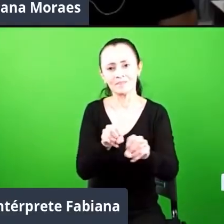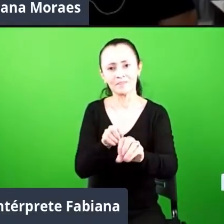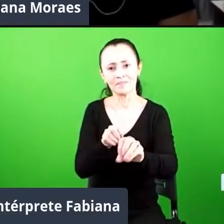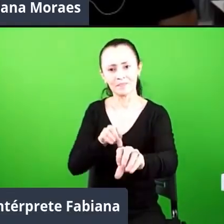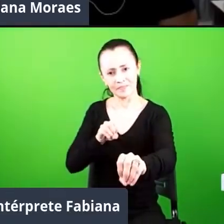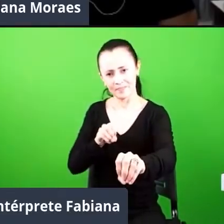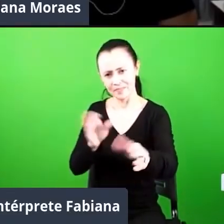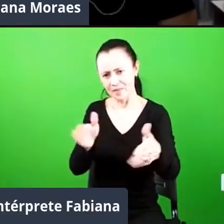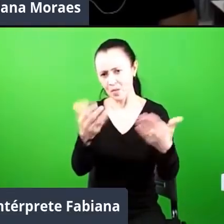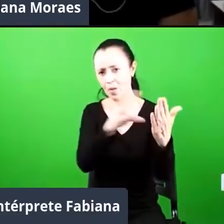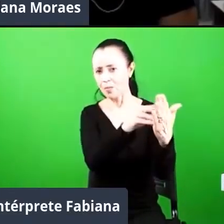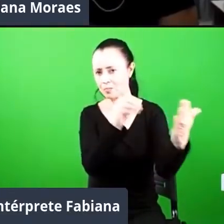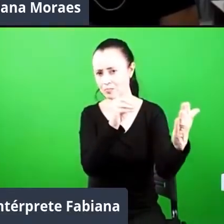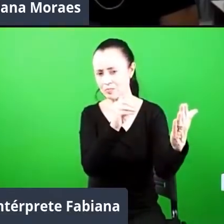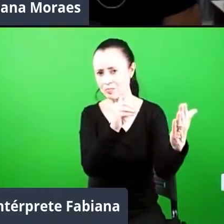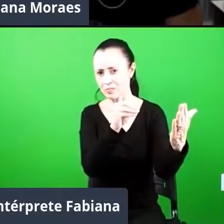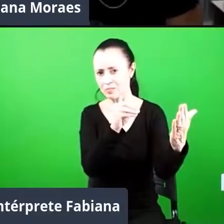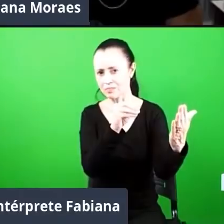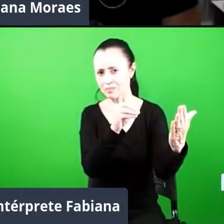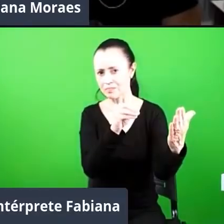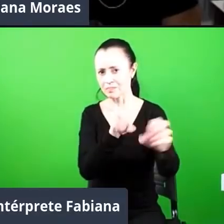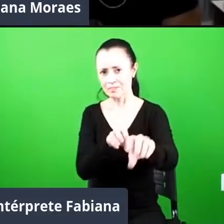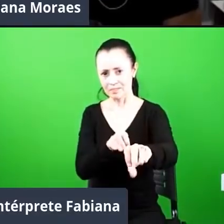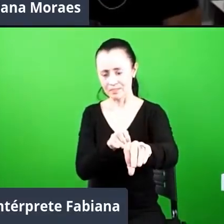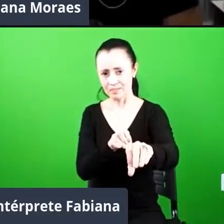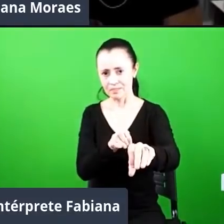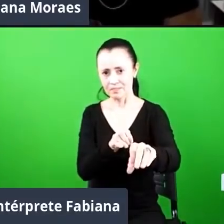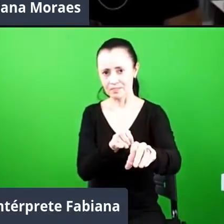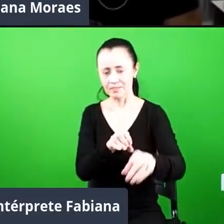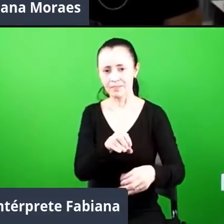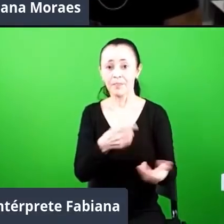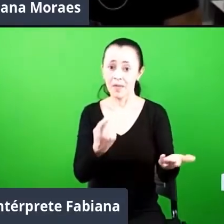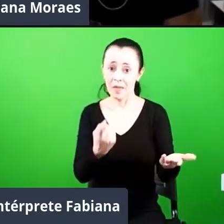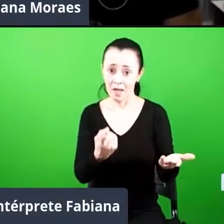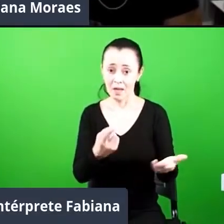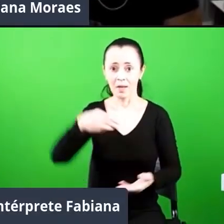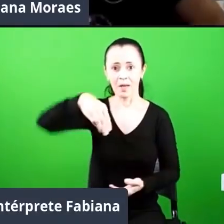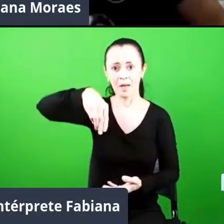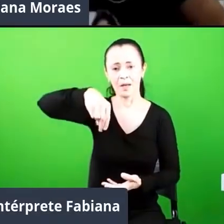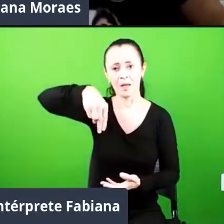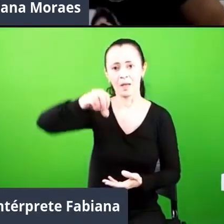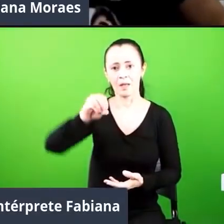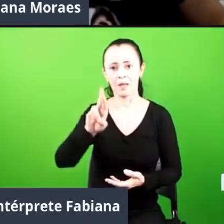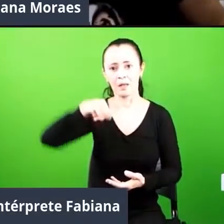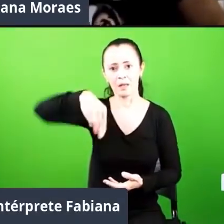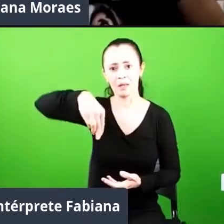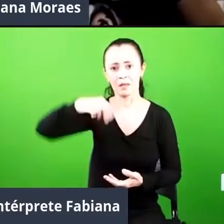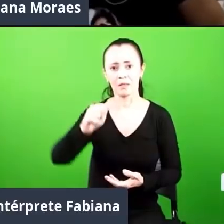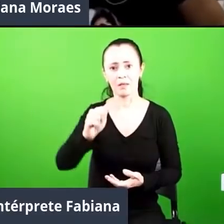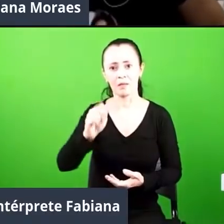que predomina nesse ensino remoto? Né? É um modelo normativo e incitativo. Ele está lá entre o modelo normativo e